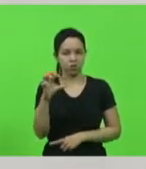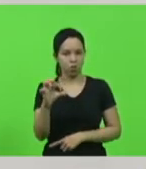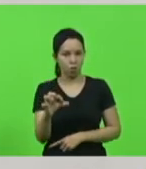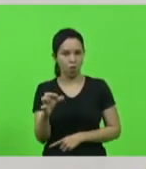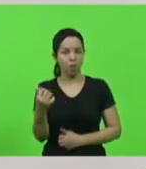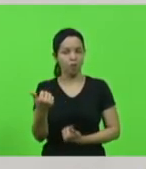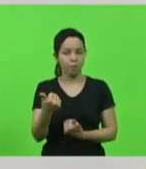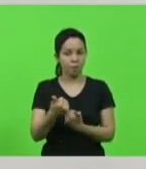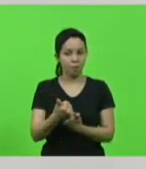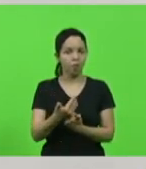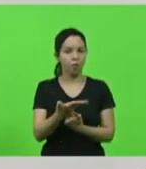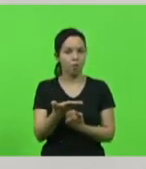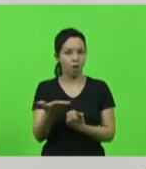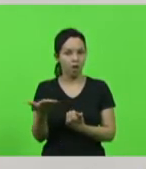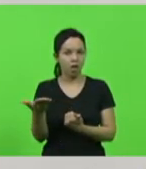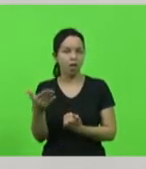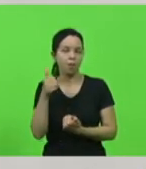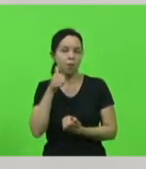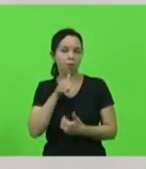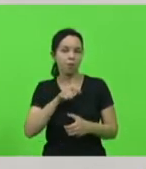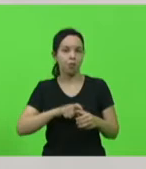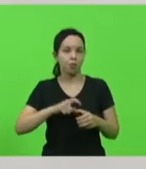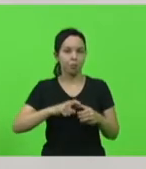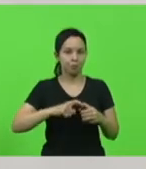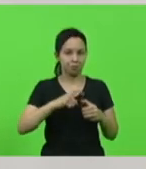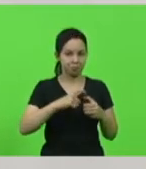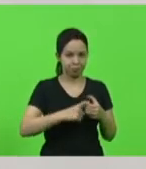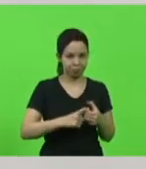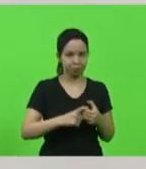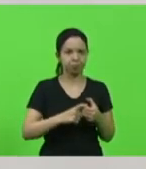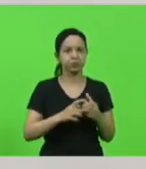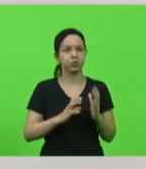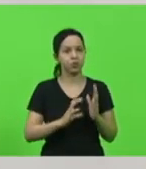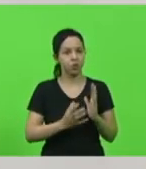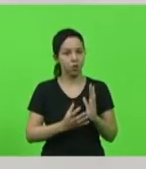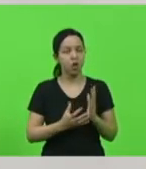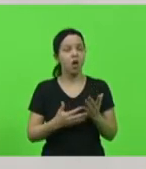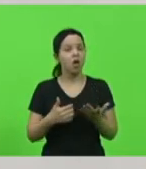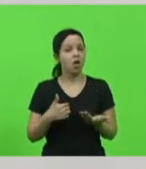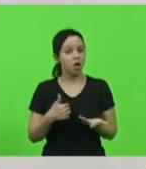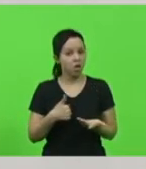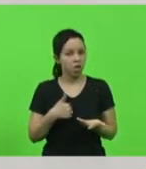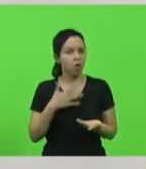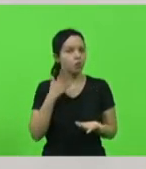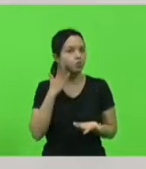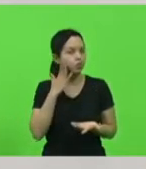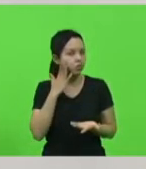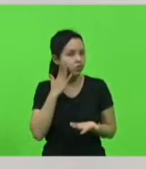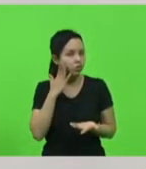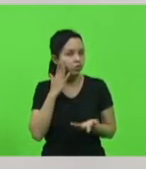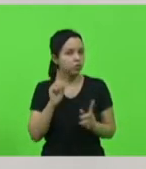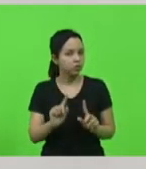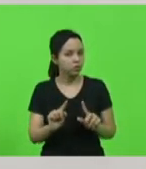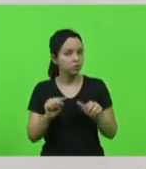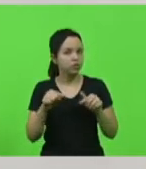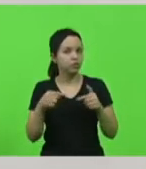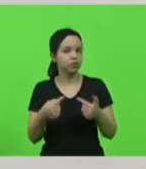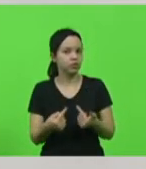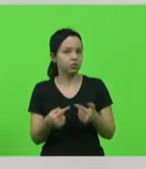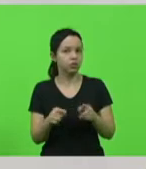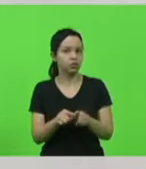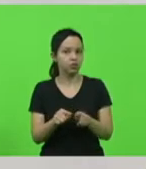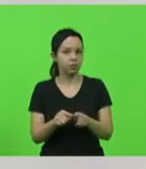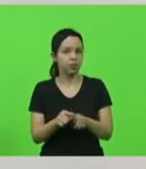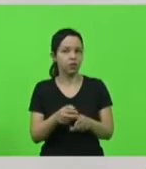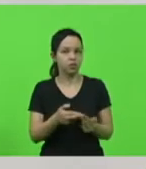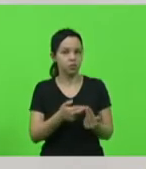parlamentares integrantes da bancada, já sabia que os desafios e a responsabilidade eram grandes e